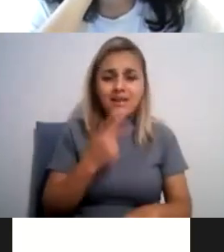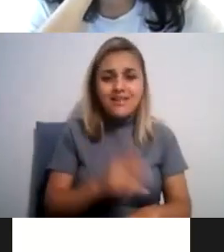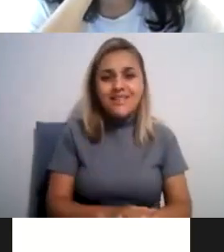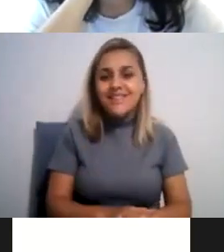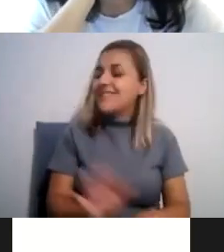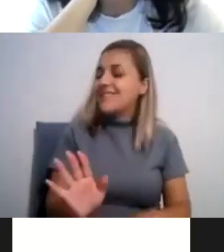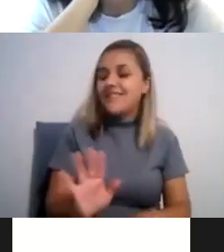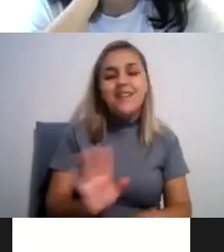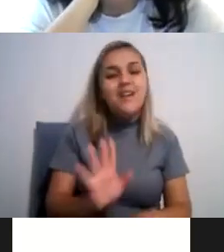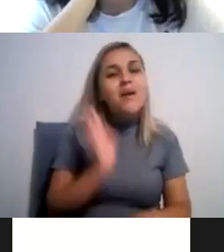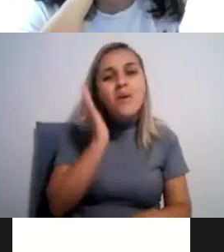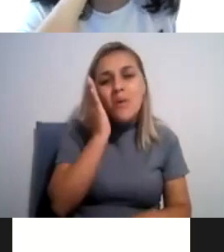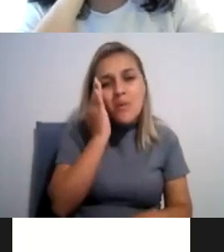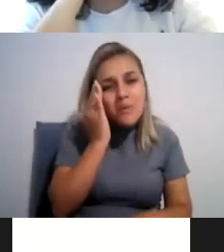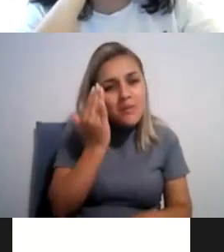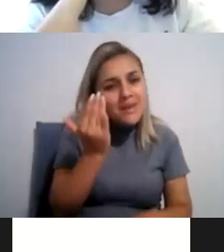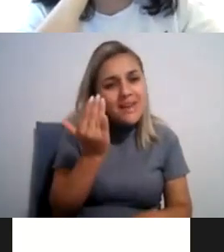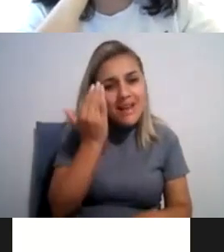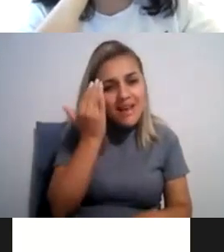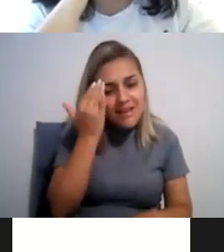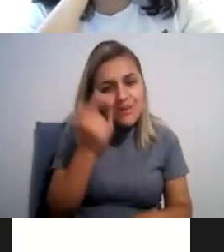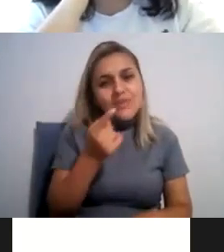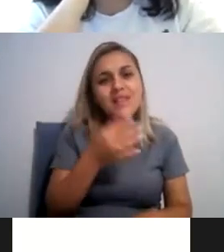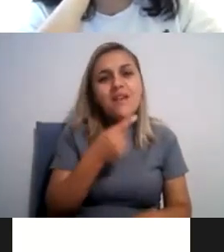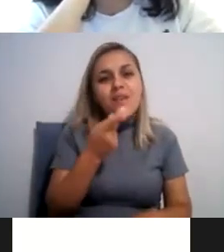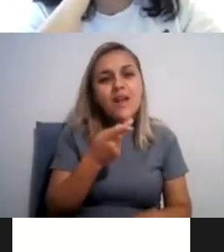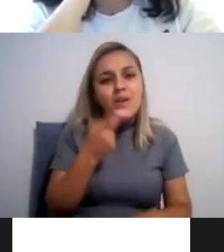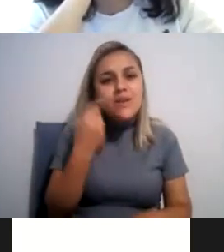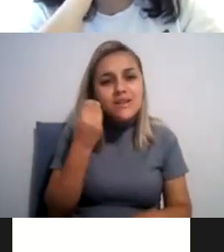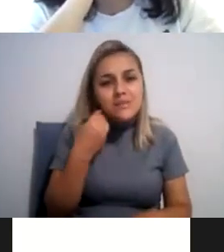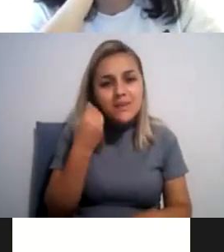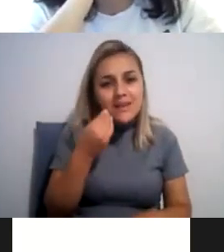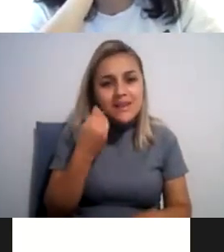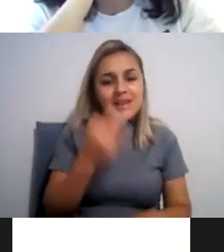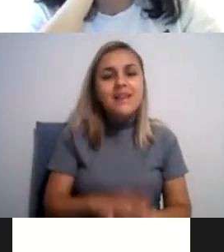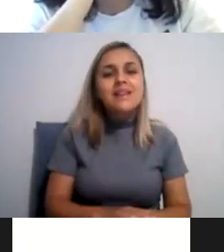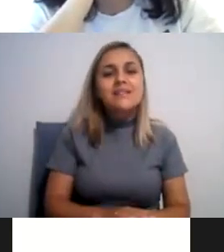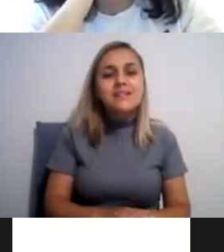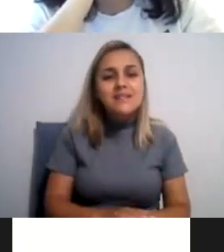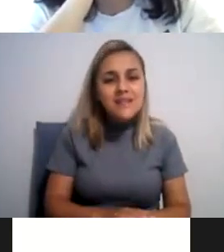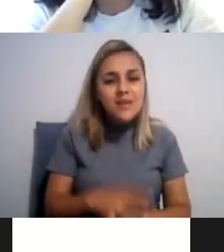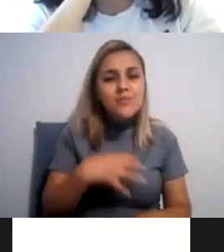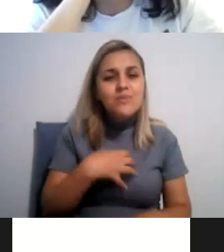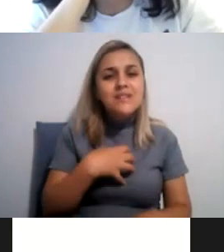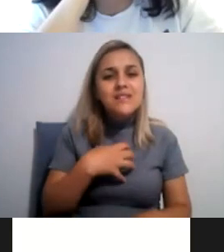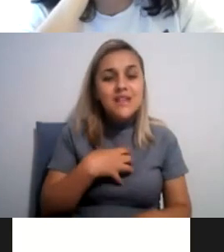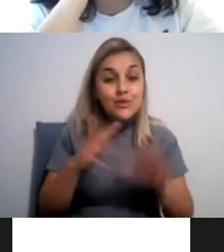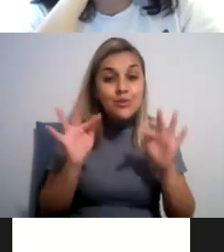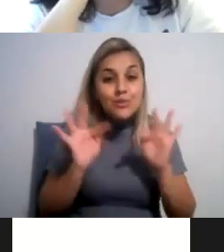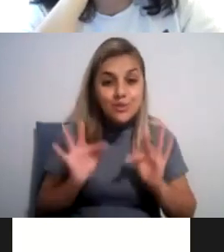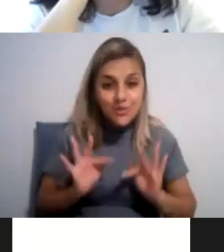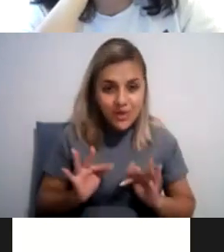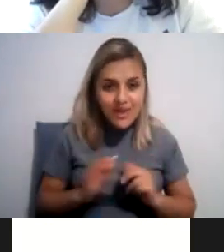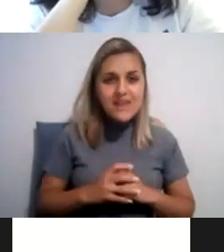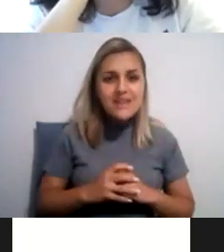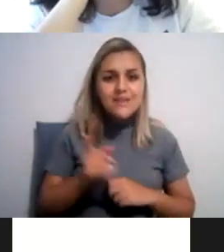Obrigado pelo relato. Fico feliz aí que tenha servido de alguma